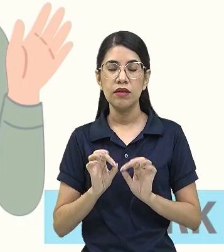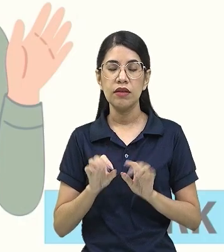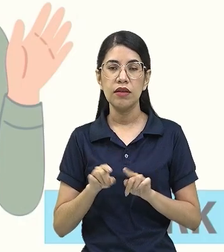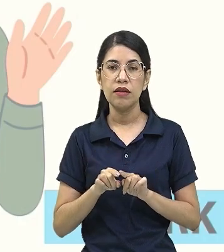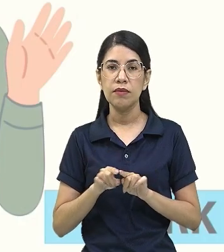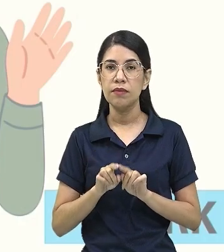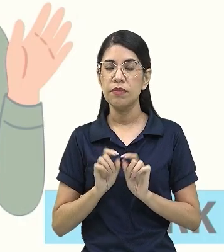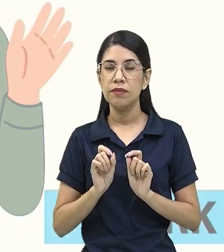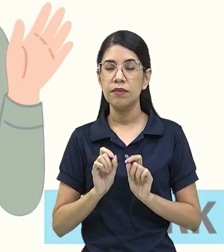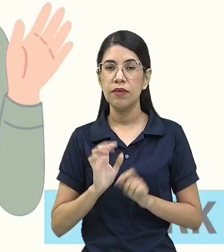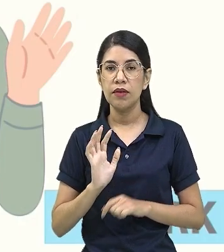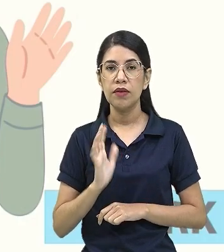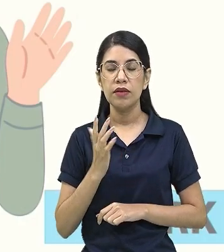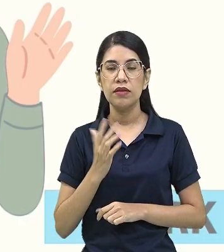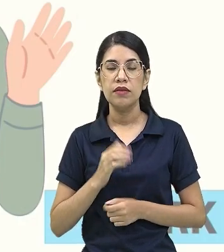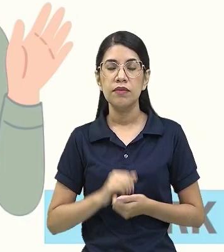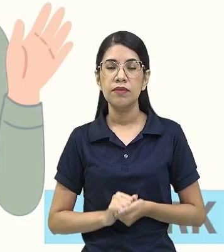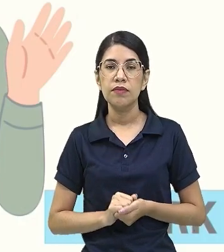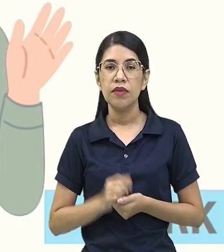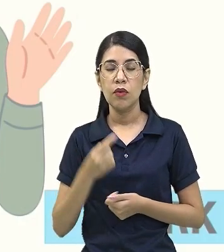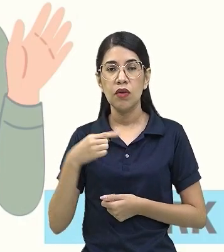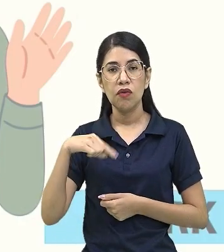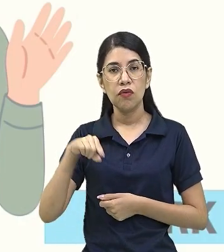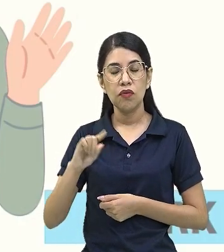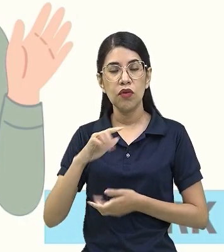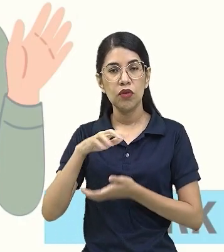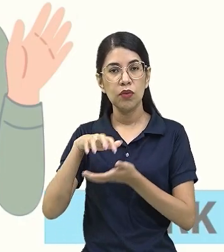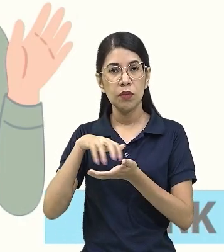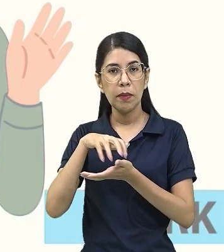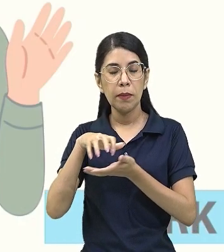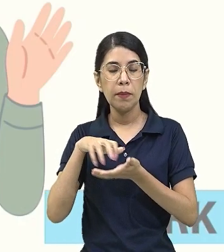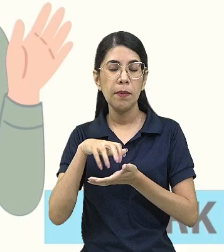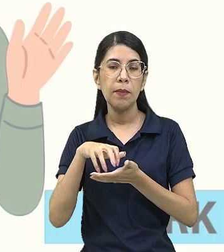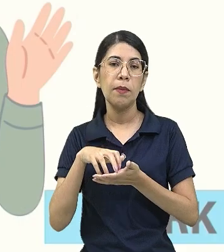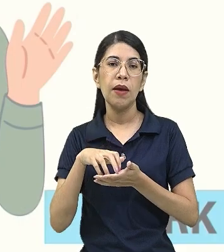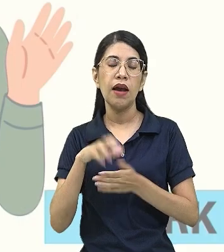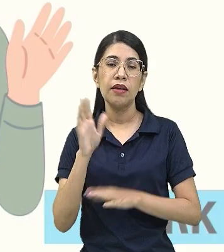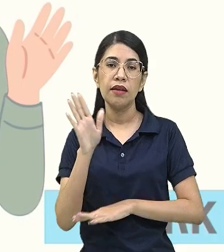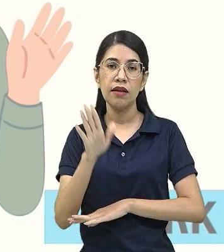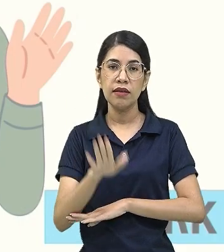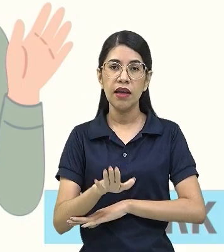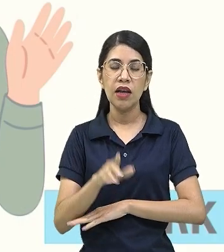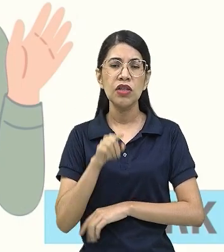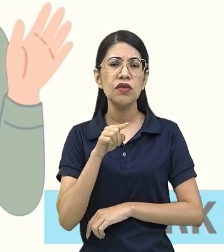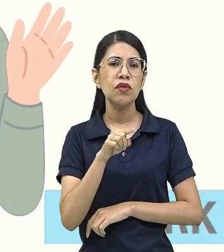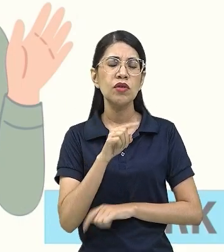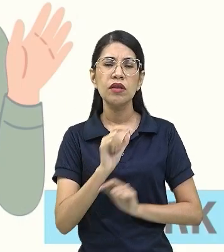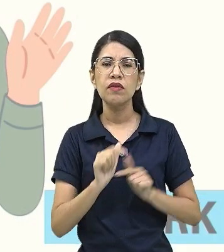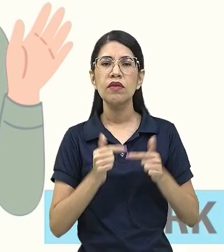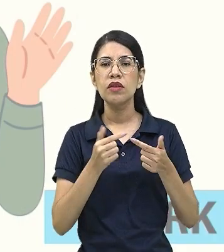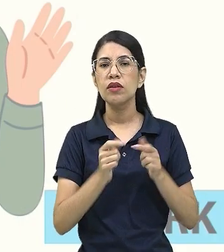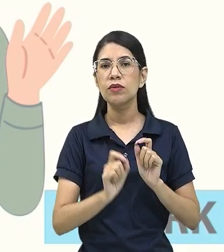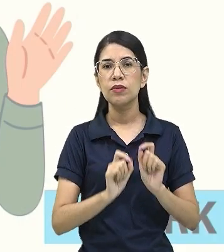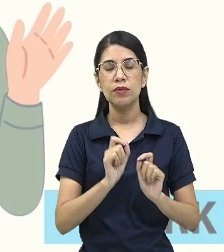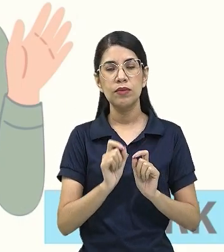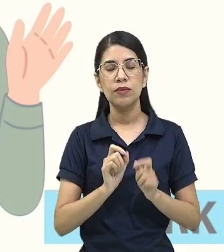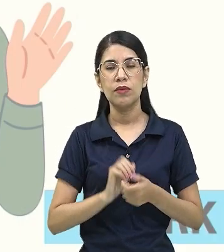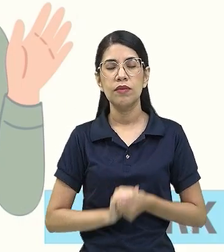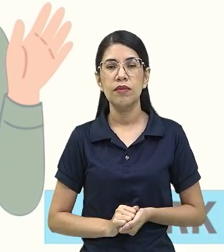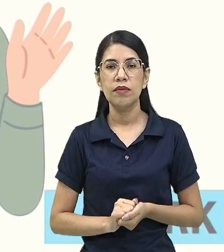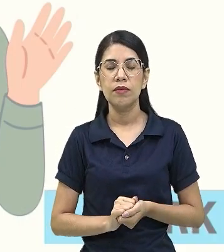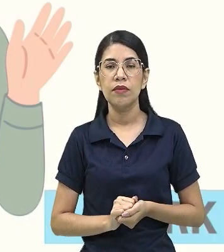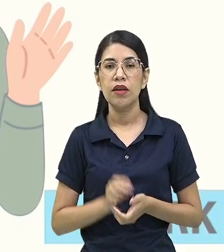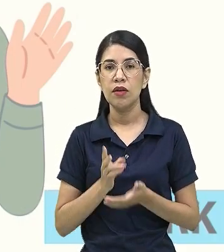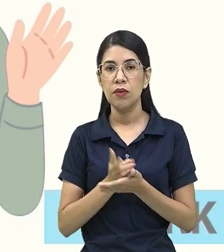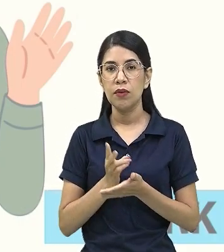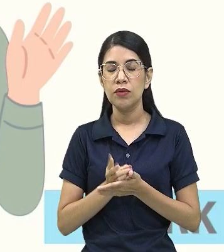park in the afternoon. Então, eu fui para o parque à tarde. E você? Então, ele pergunta, né?